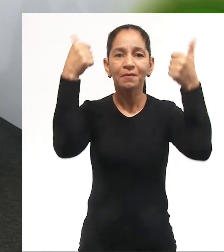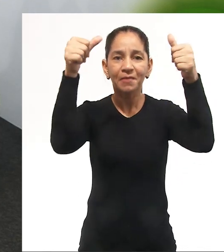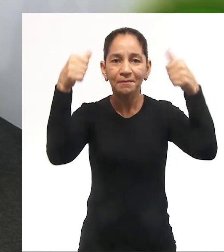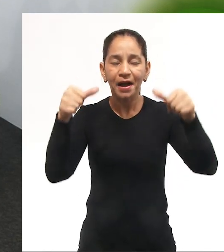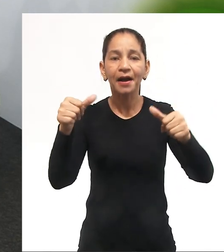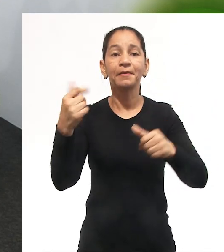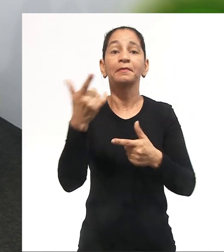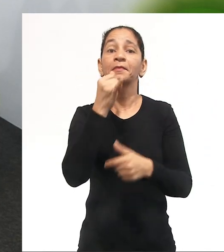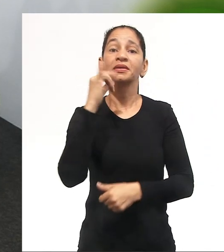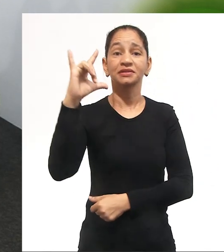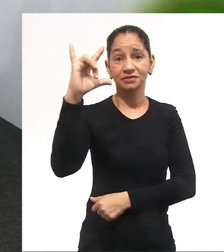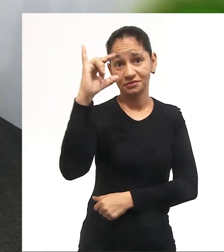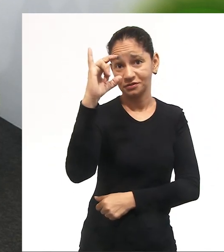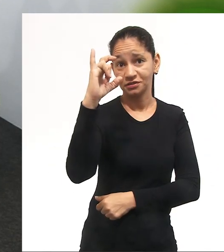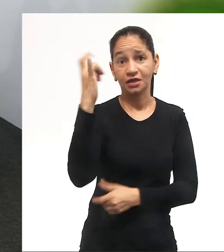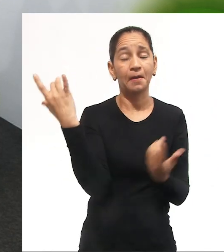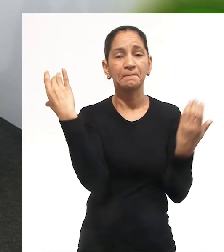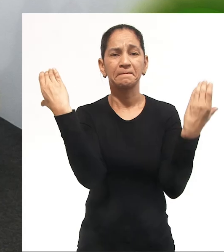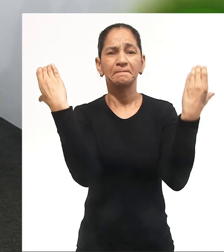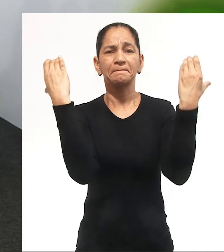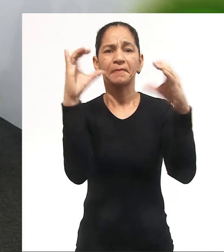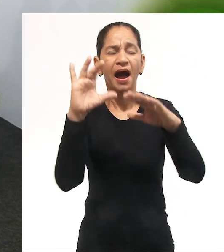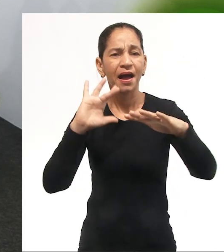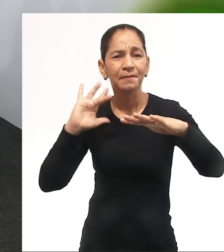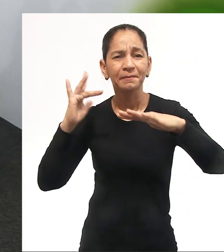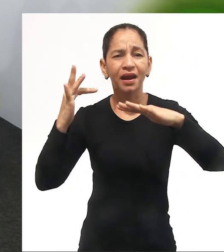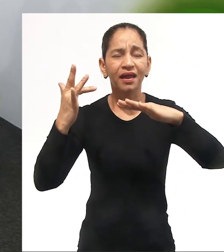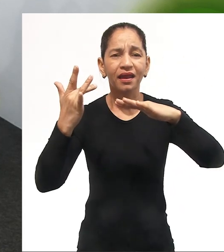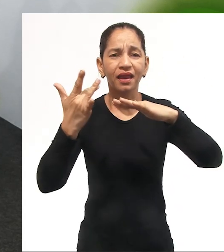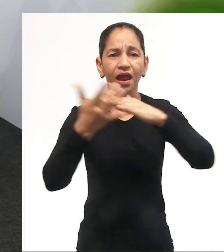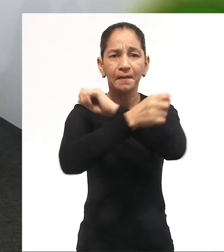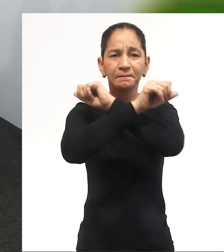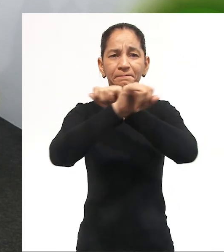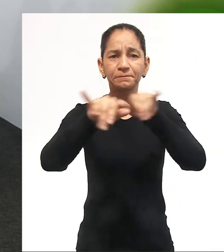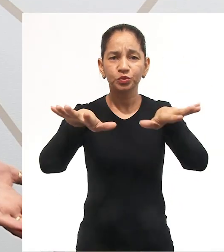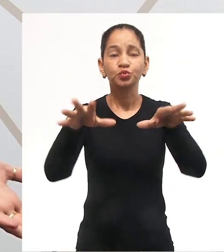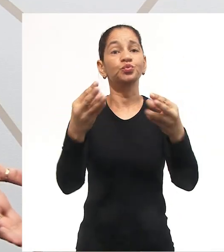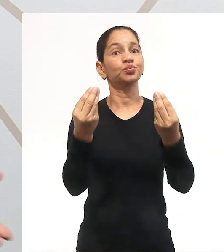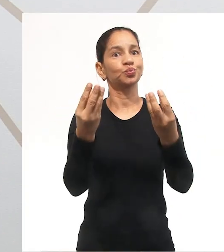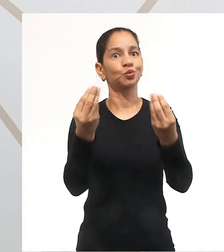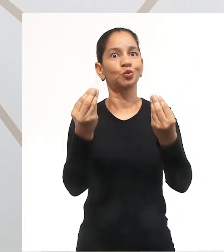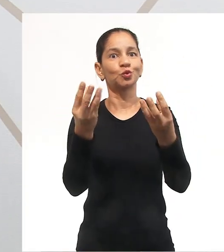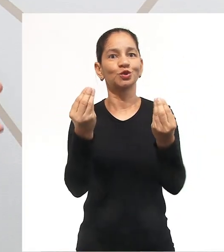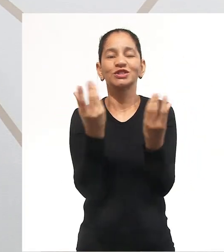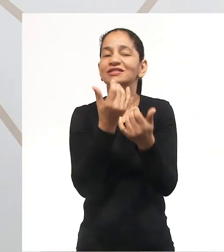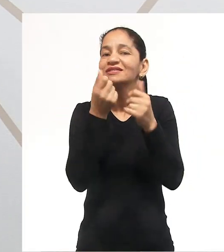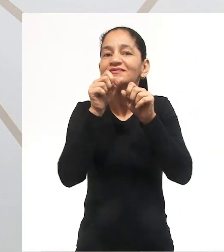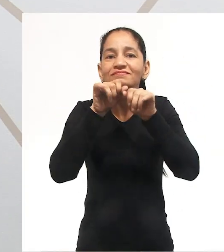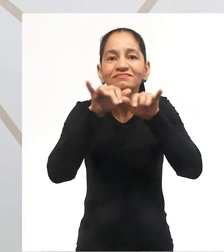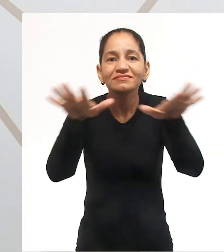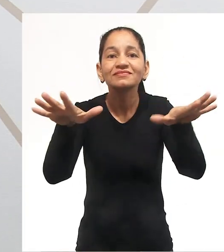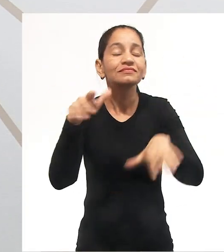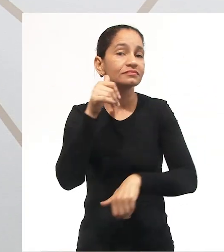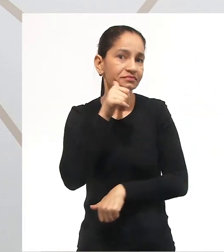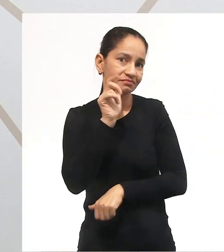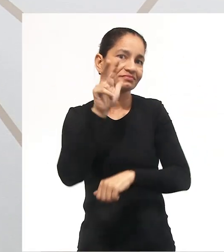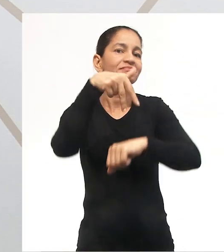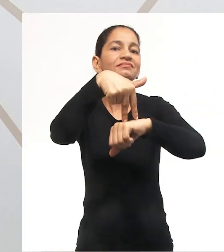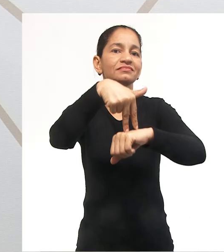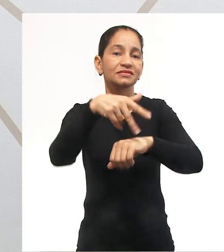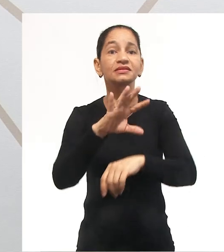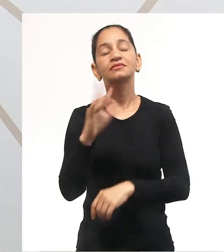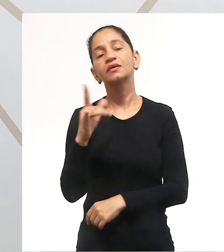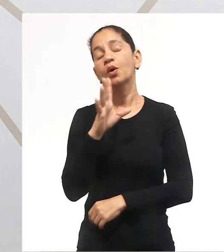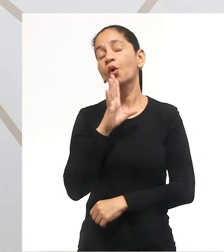um post para o Instagram, já que a gente precisa povoar a mídia, né, porque a gente é chique, né, a gente tem que dominar o